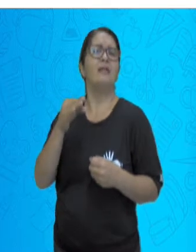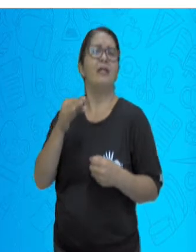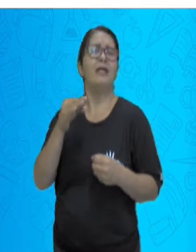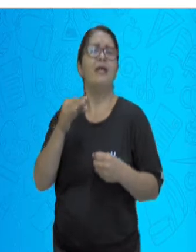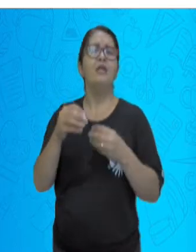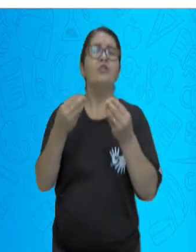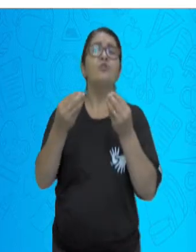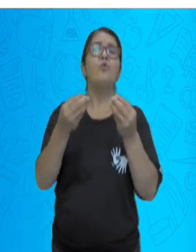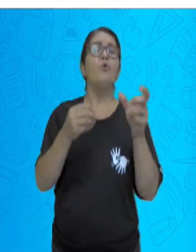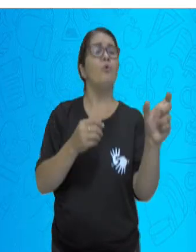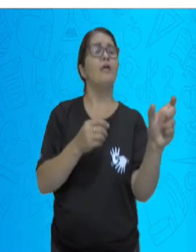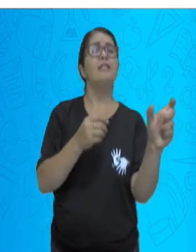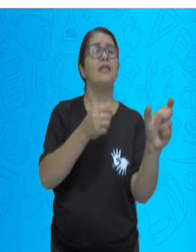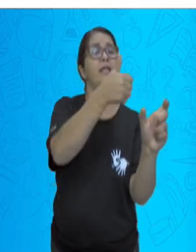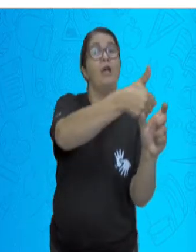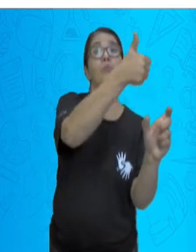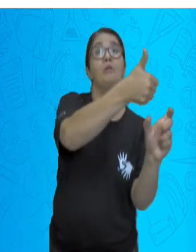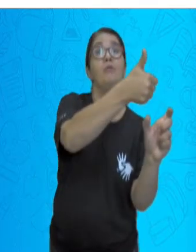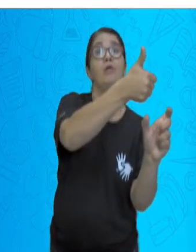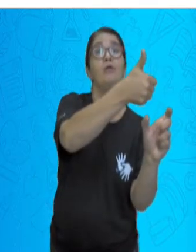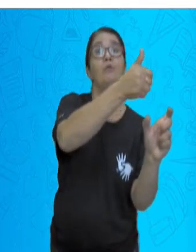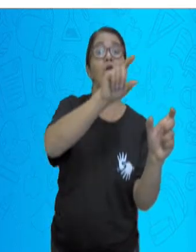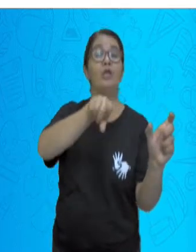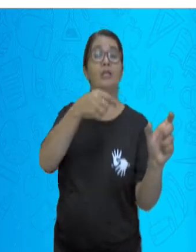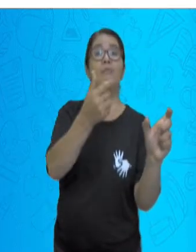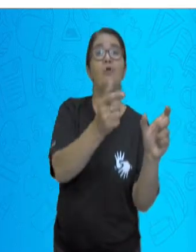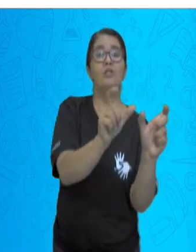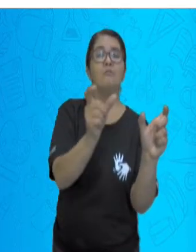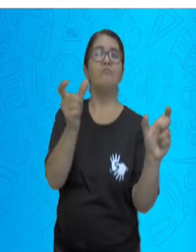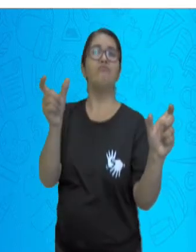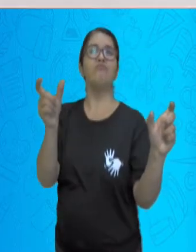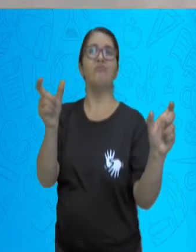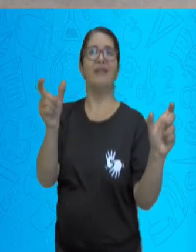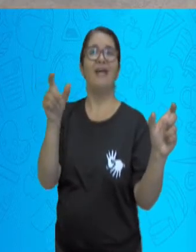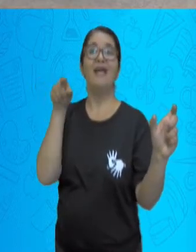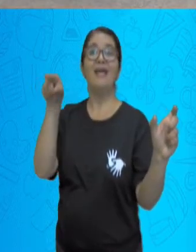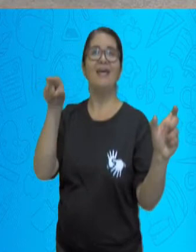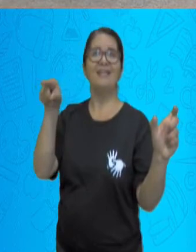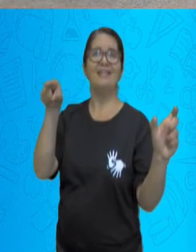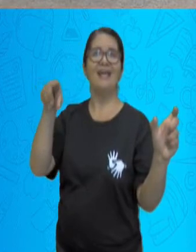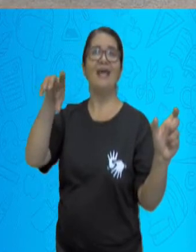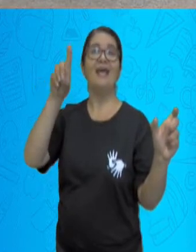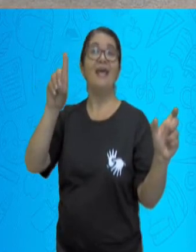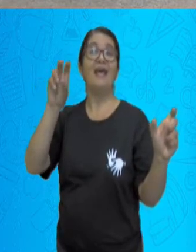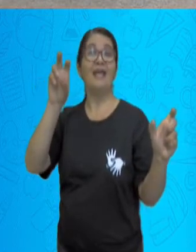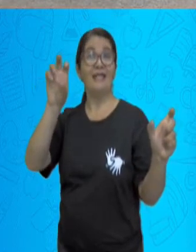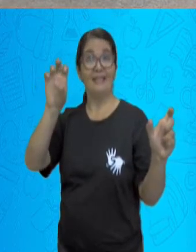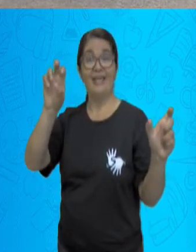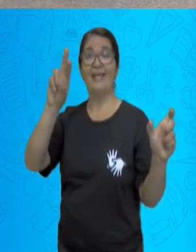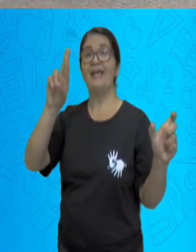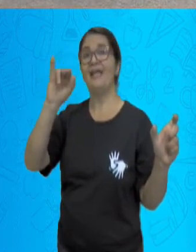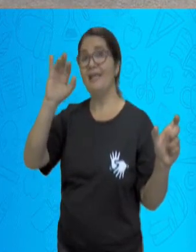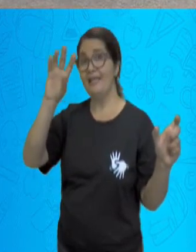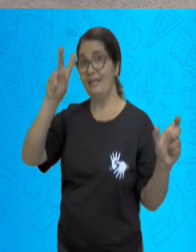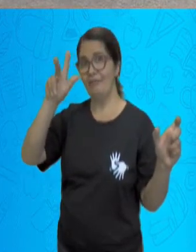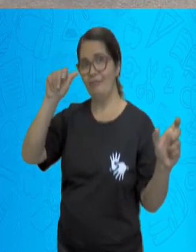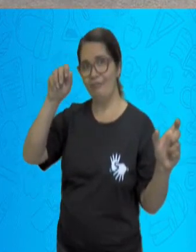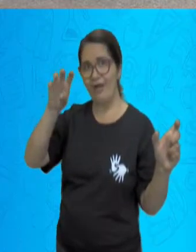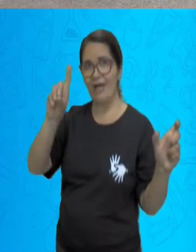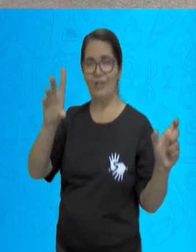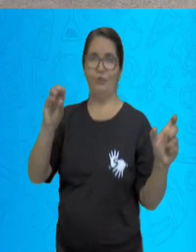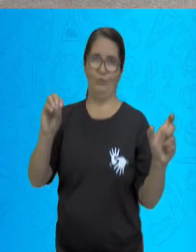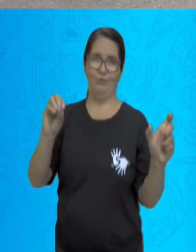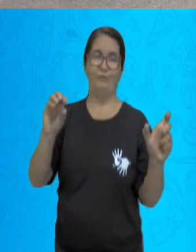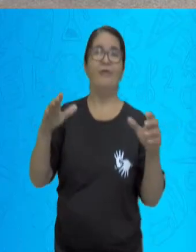um outro substantivo derivado. E aí, há dois tipos de composição, né? Quando os